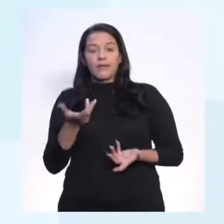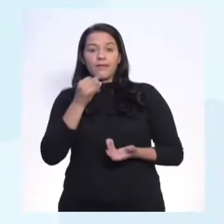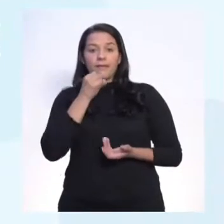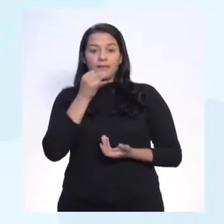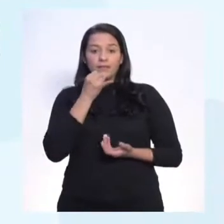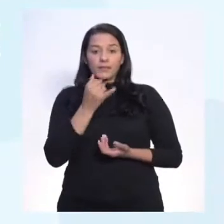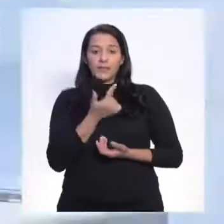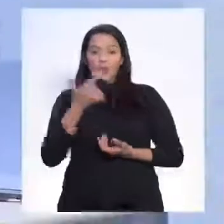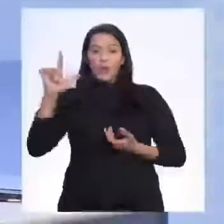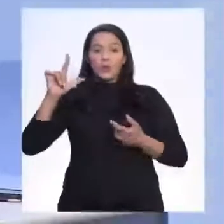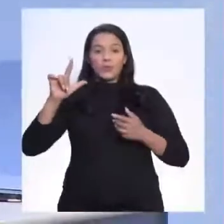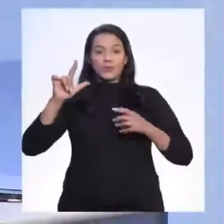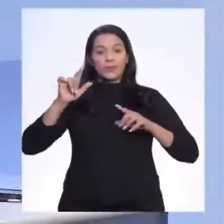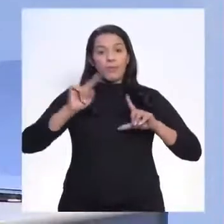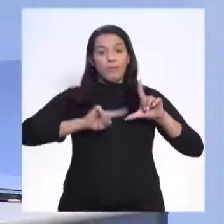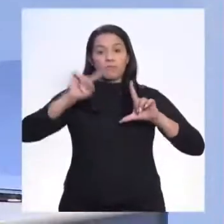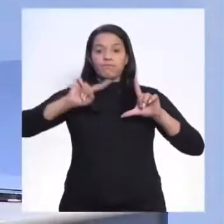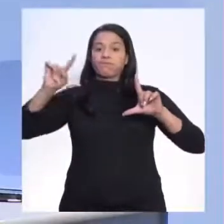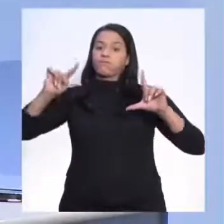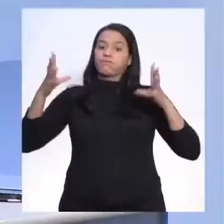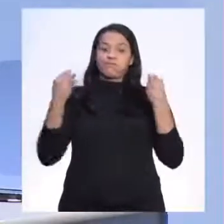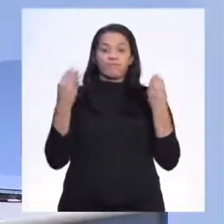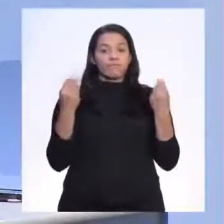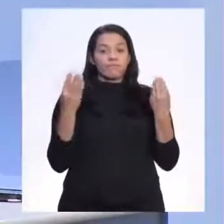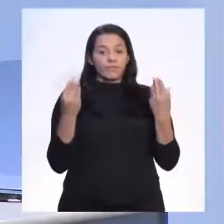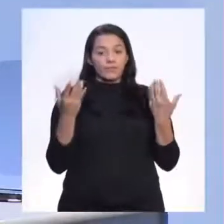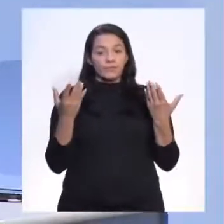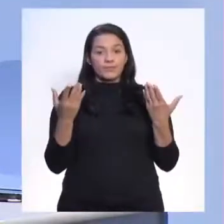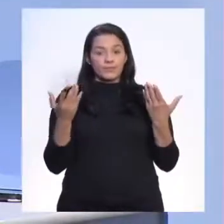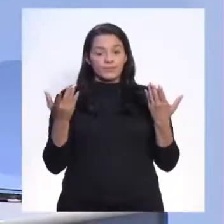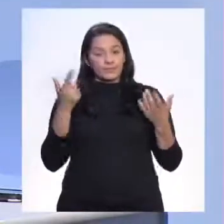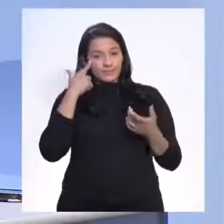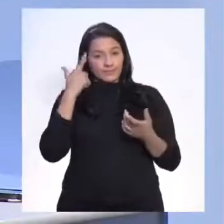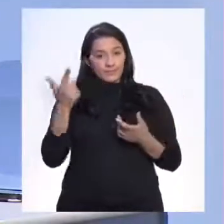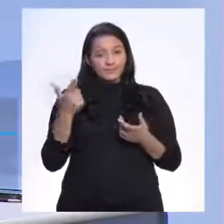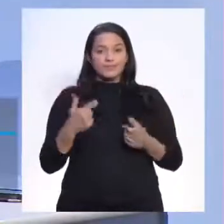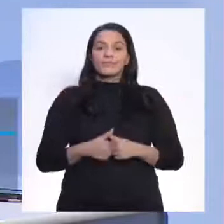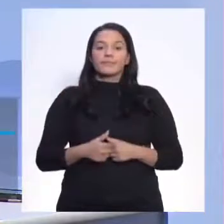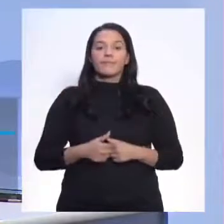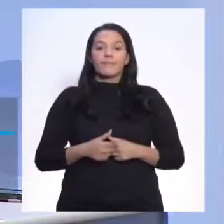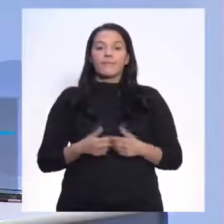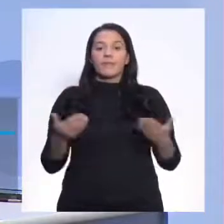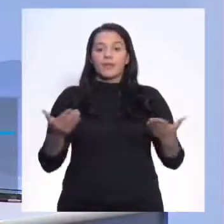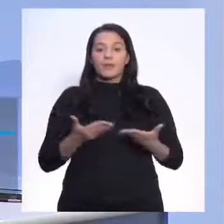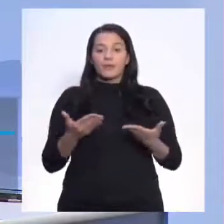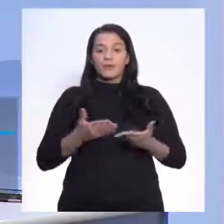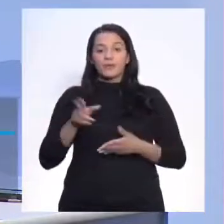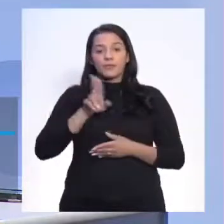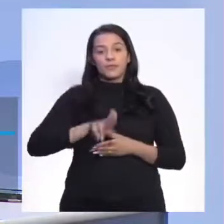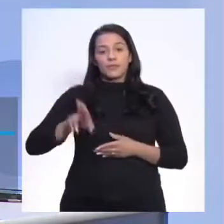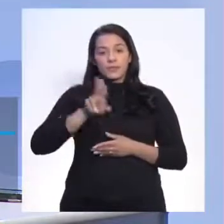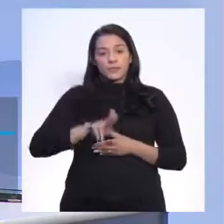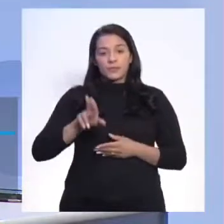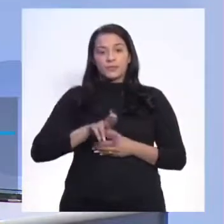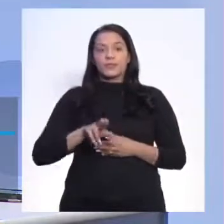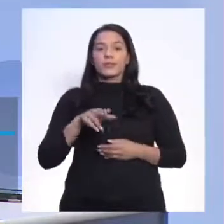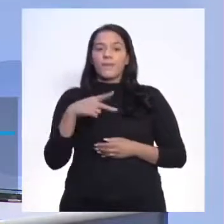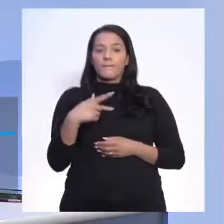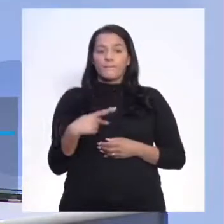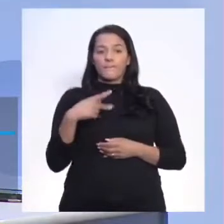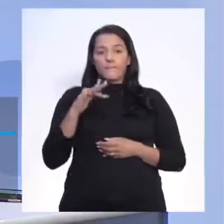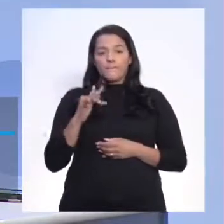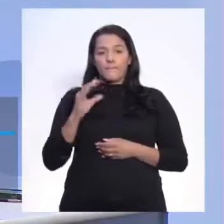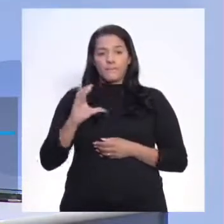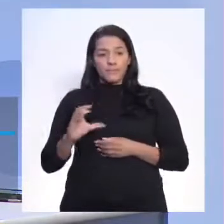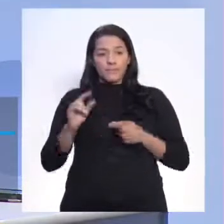aquela árvore de possibilidades. Lembra disso? Pois é. Então, use esse princípio,